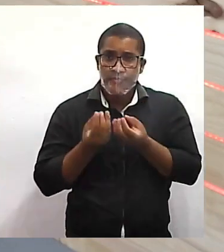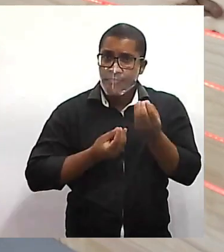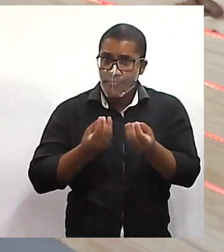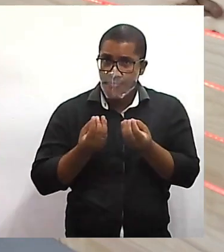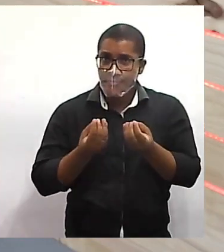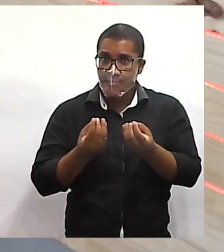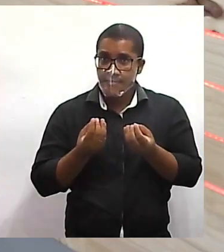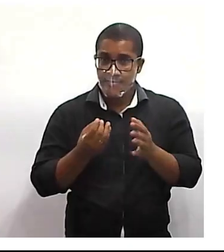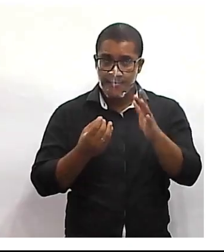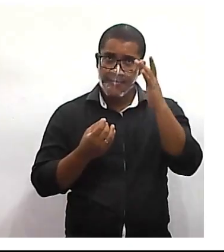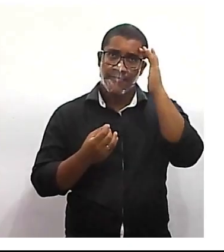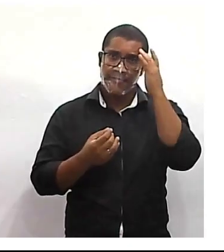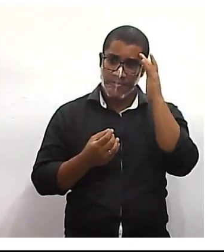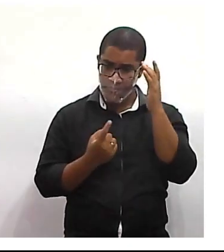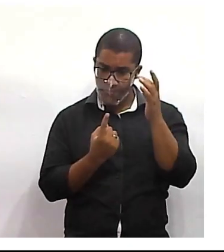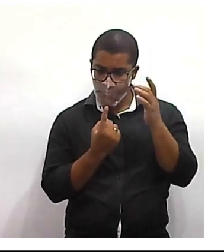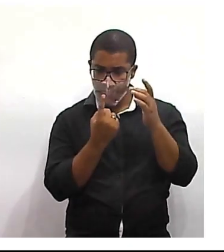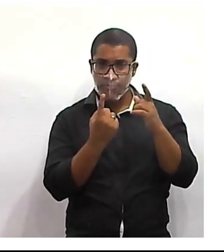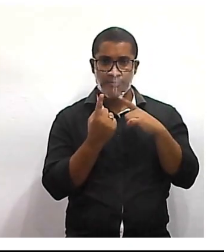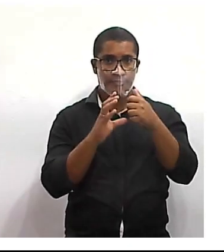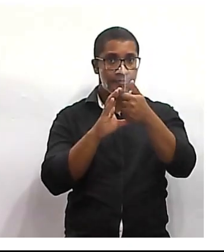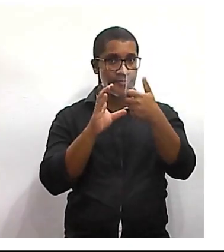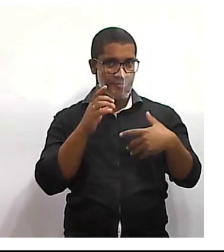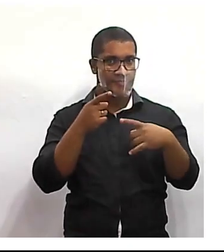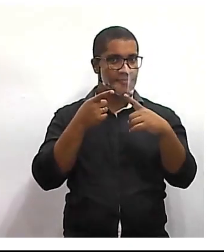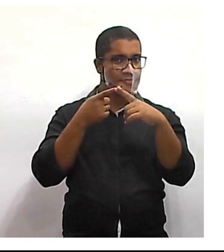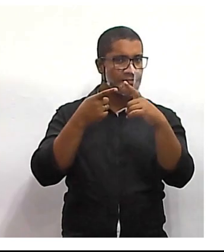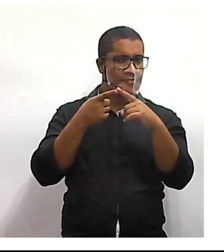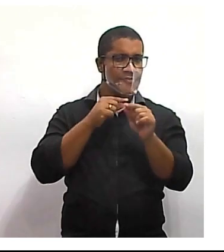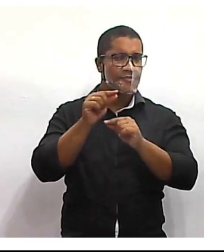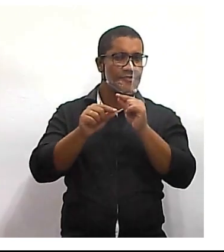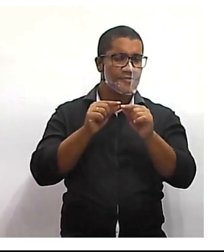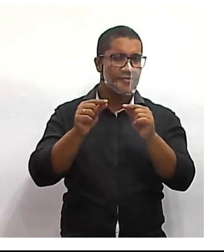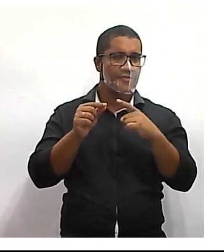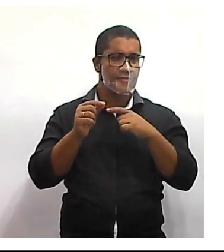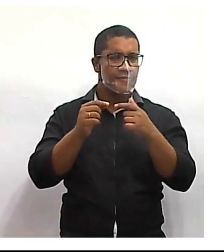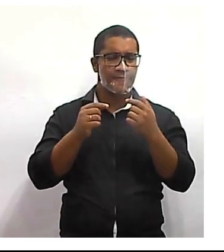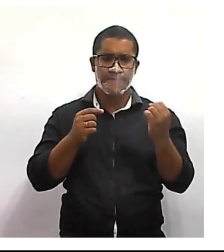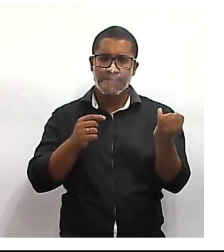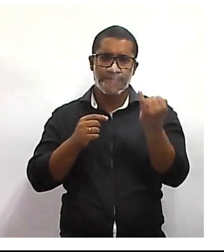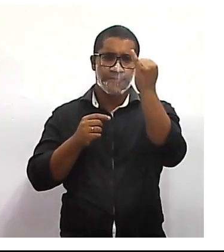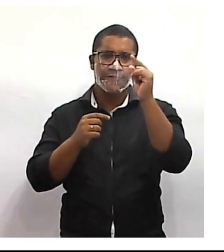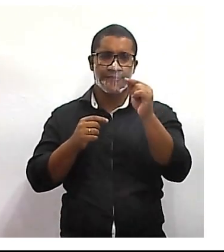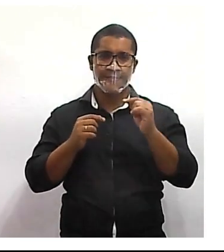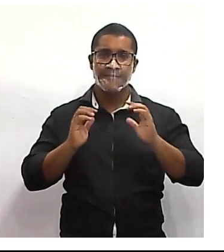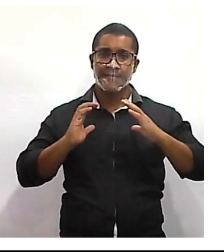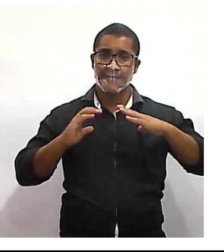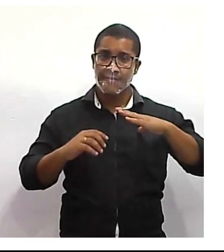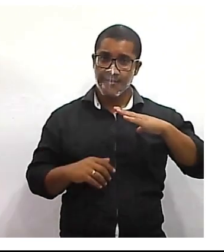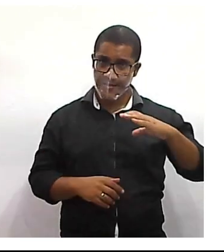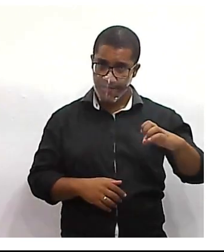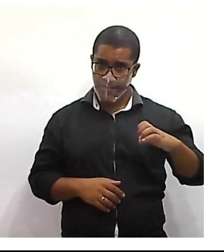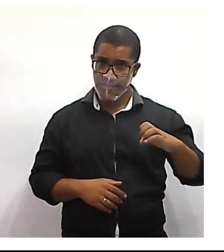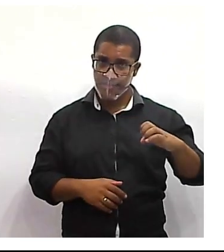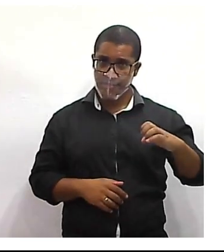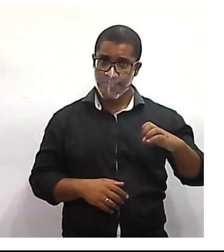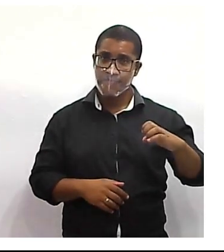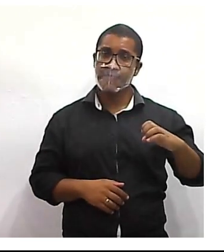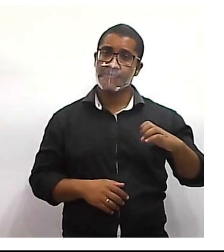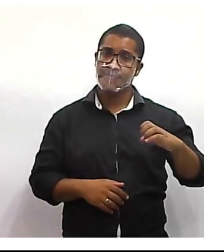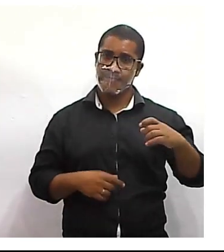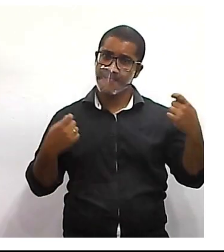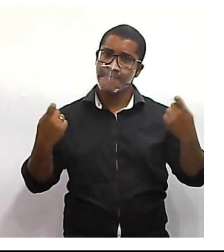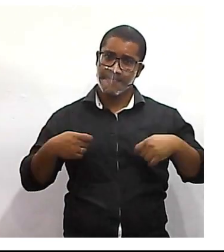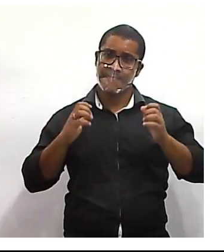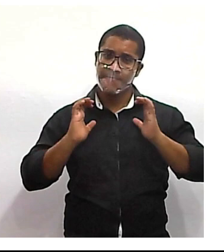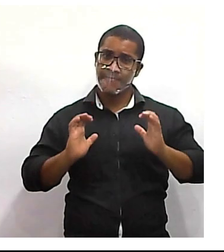que uma das características fundamentais é a questão da ética. Sem dúvida, a ética ela tem que